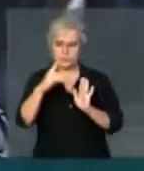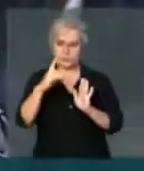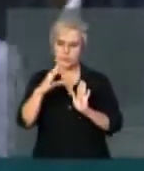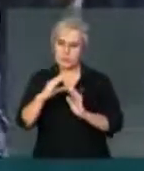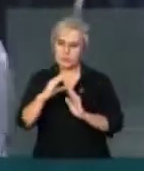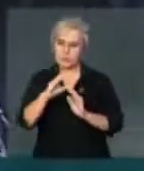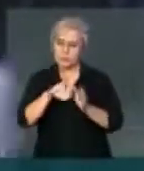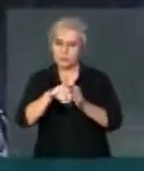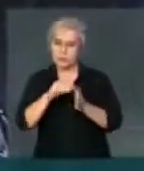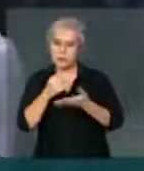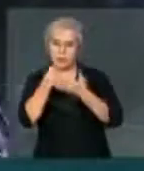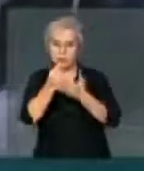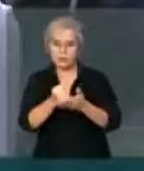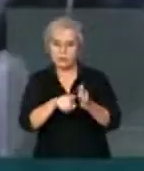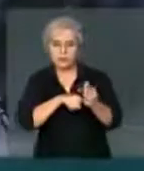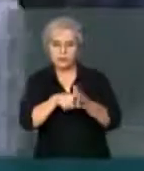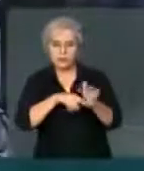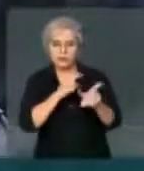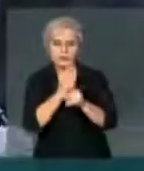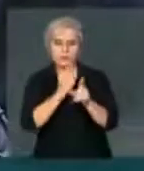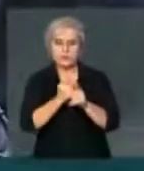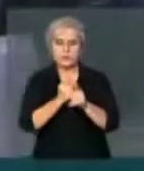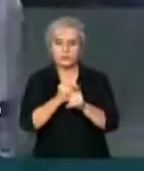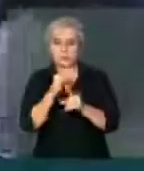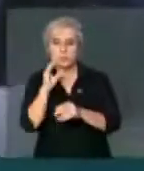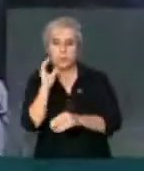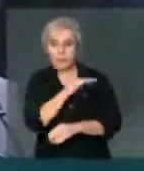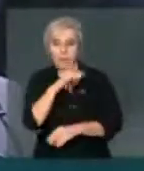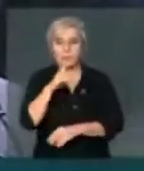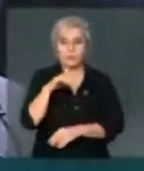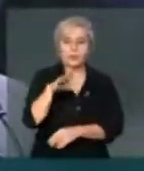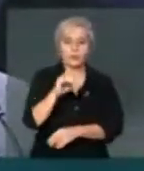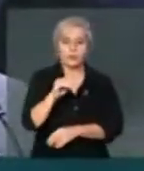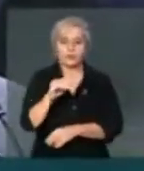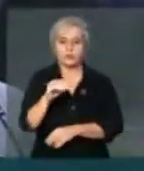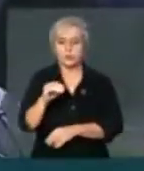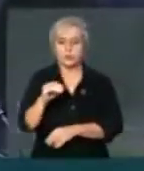do diagnóstico precoce de câncer de mama das mulheres a partir dos 40 anos de idade.